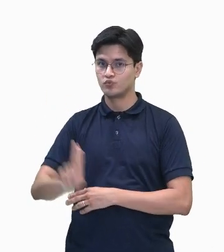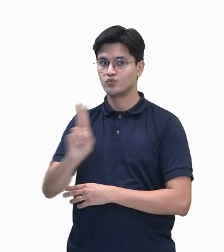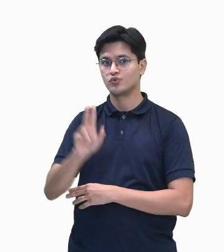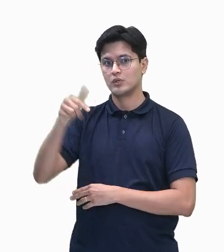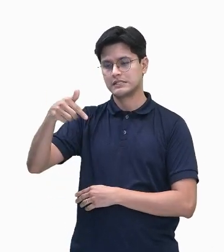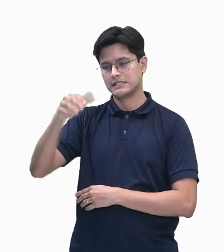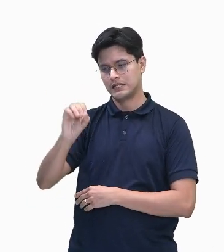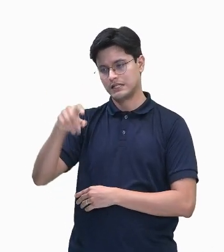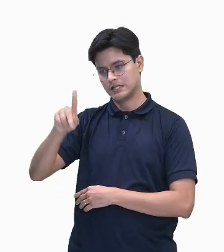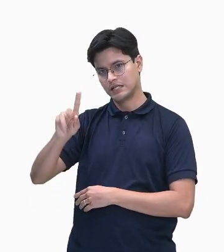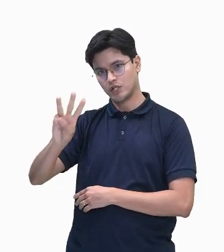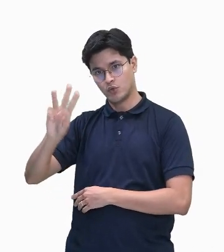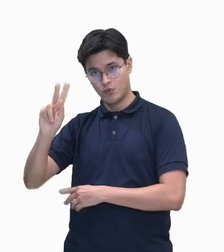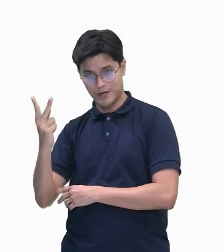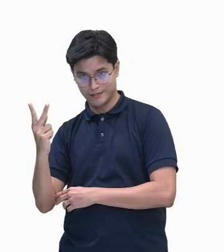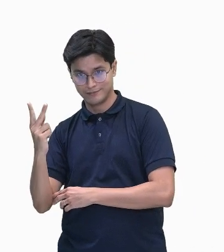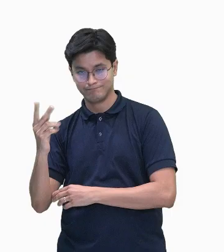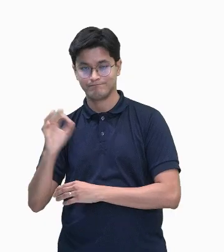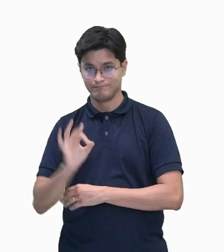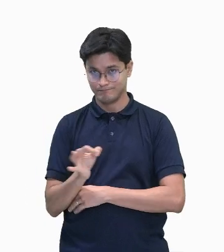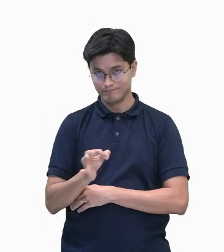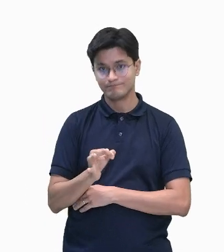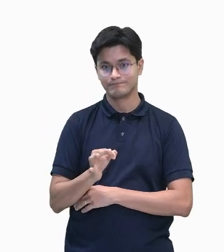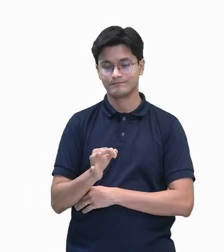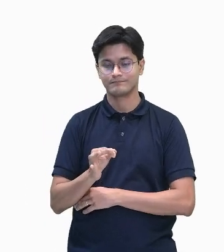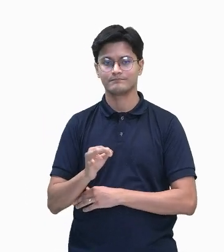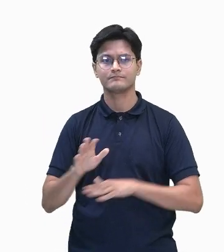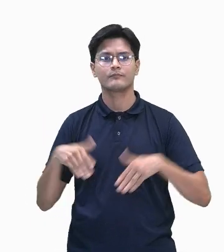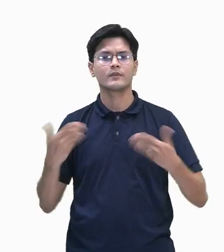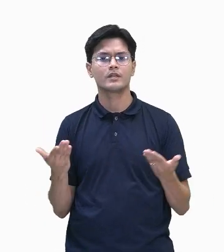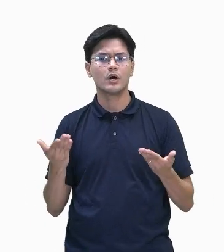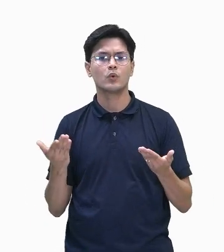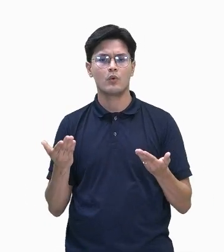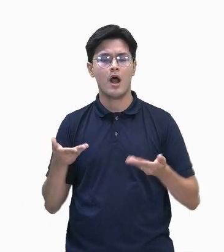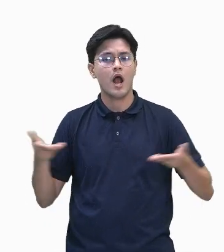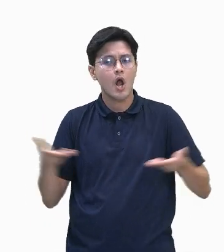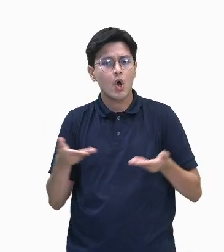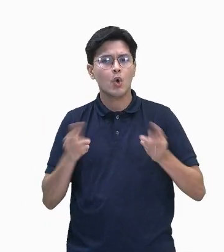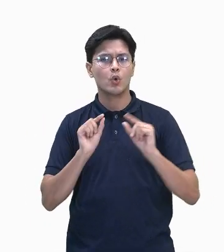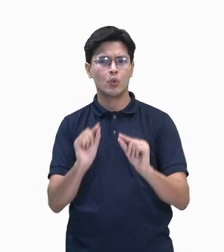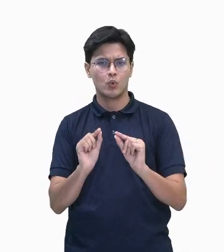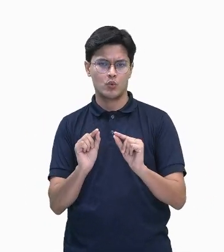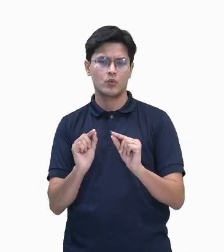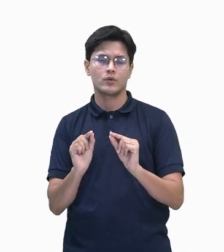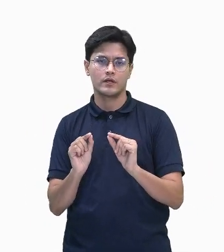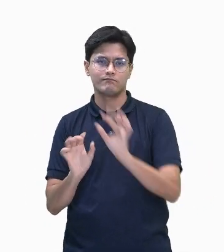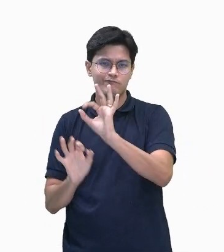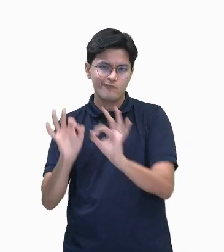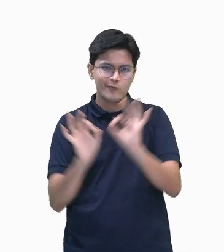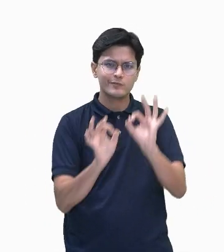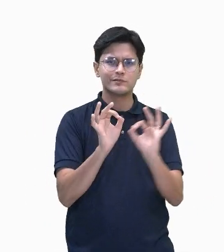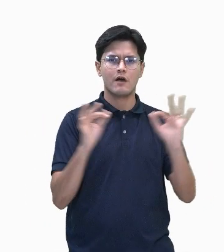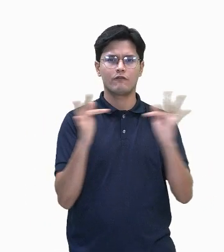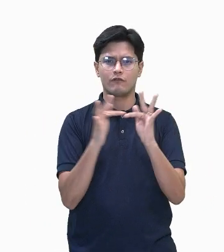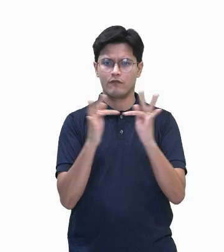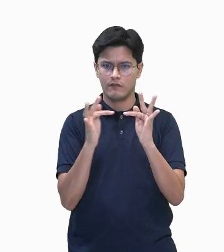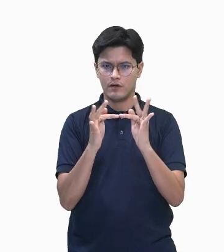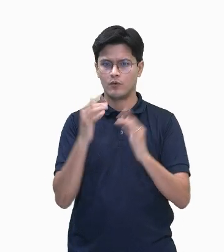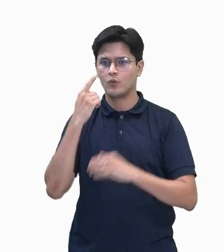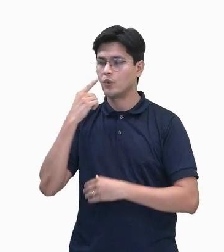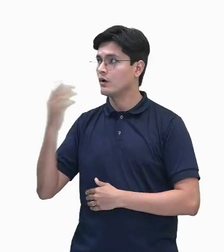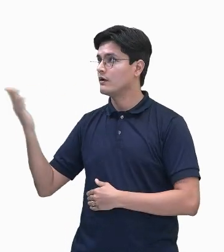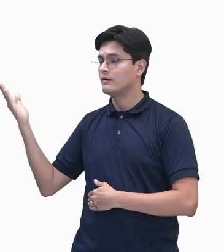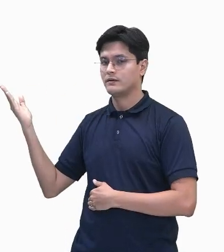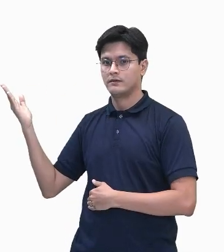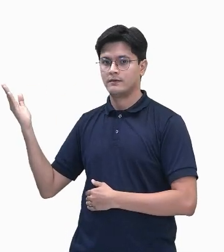por cada quilowatt. Pessoal, o professor vai reescrever aqui para você, ó, exatamente a função como está aqui dentro do parênteses, tá bom? Para a gente usar